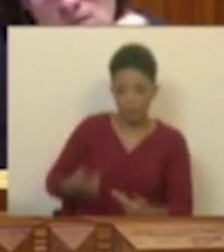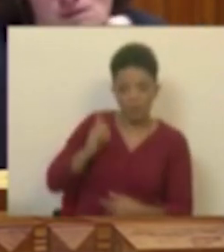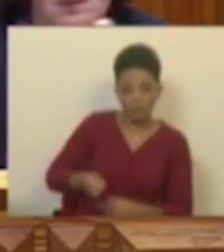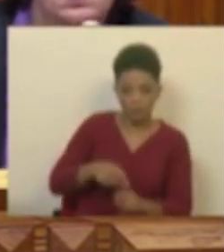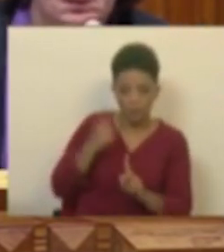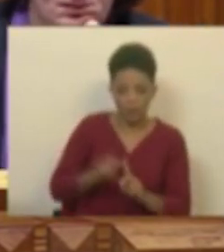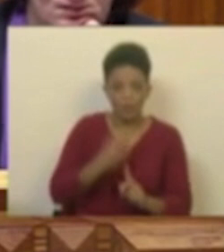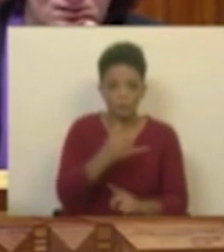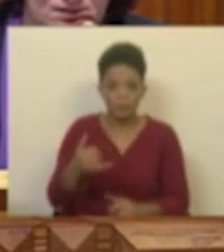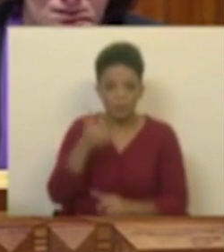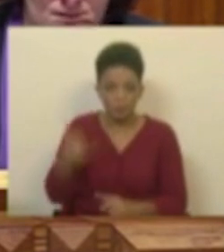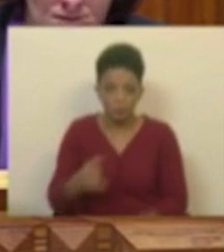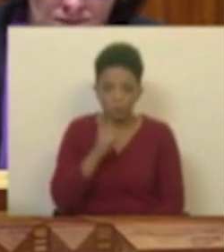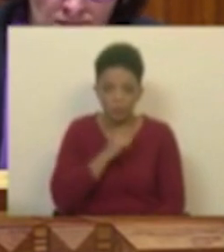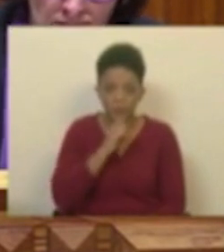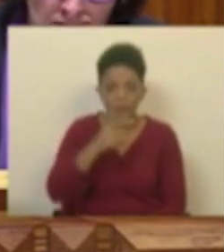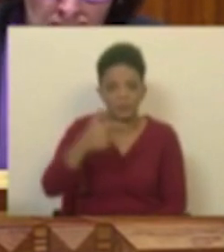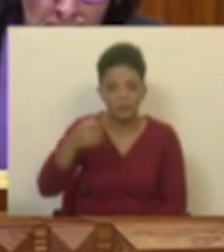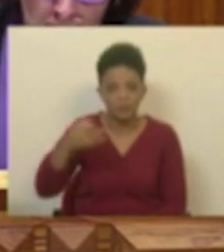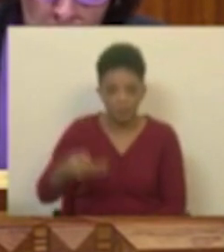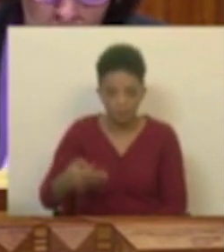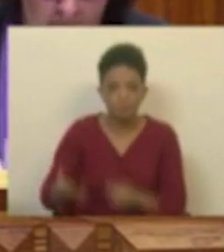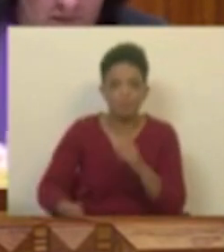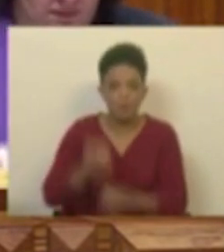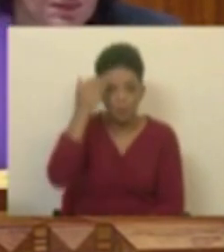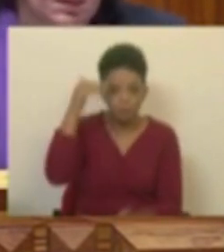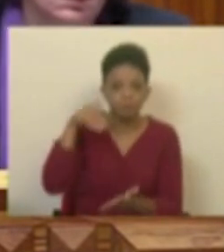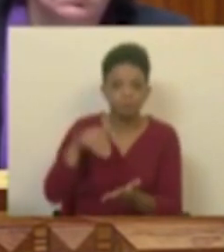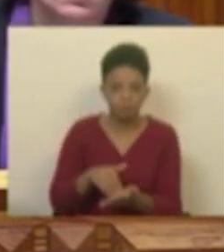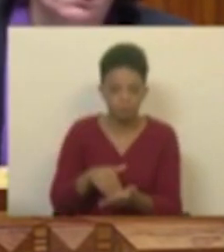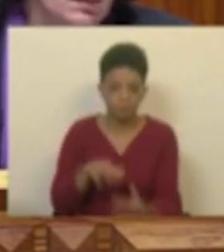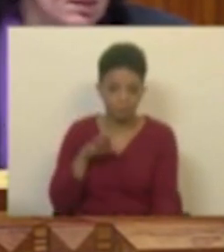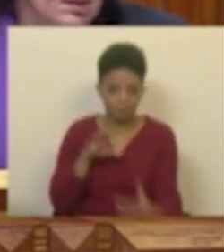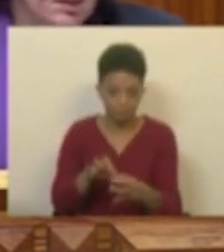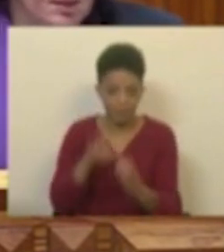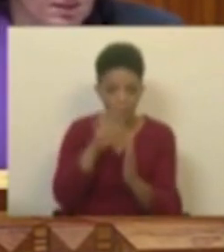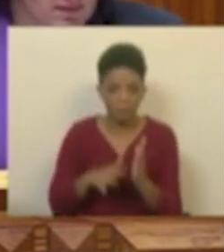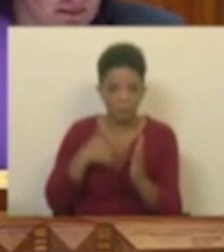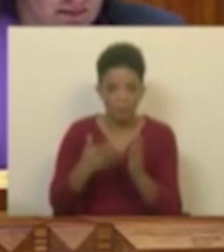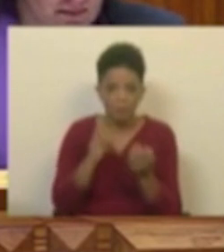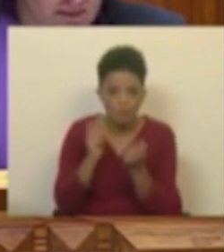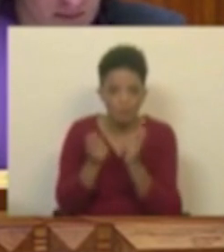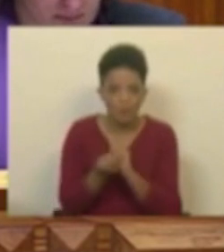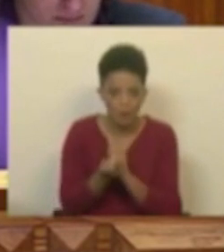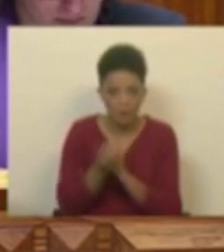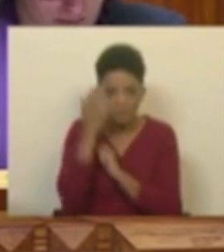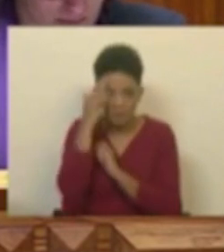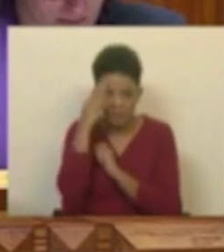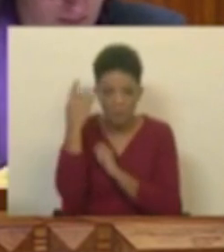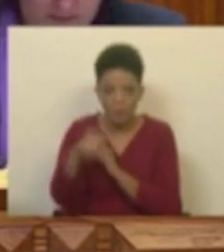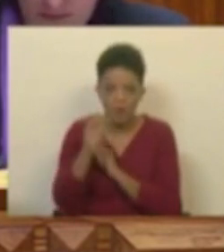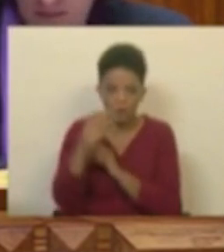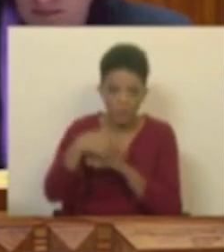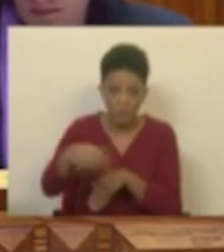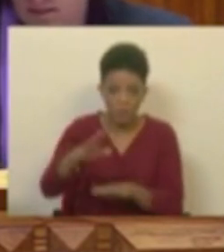que em 2022, porventura, a TAP atingiu resultados que, de acordo com o plano de reestruturação, só estavam previstos para daqui a